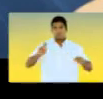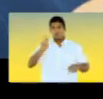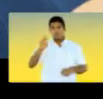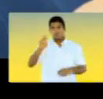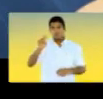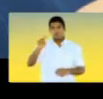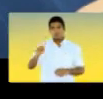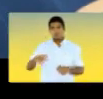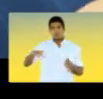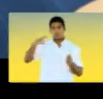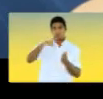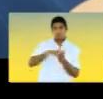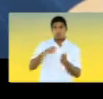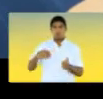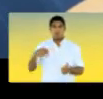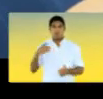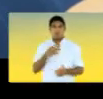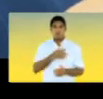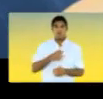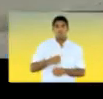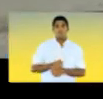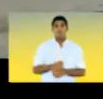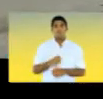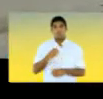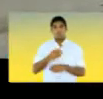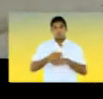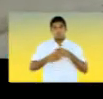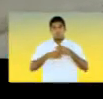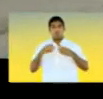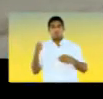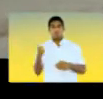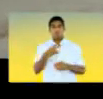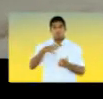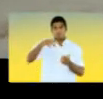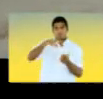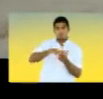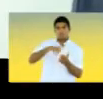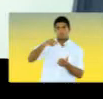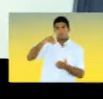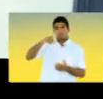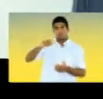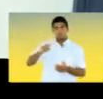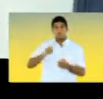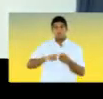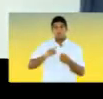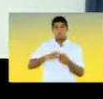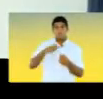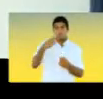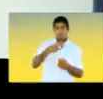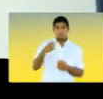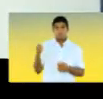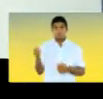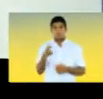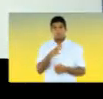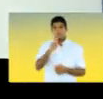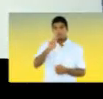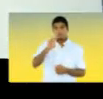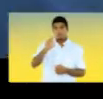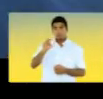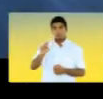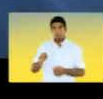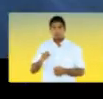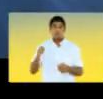UBSs, Unidades Básicas de Saúde. Construiu duas policlínicas e está construindo três novas